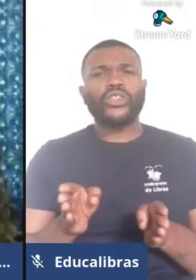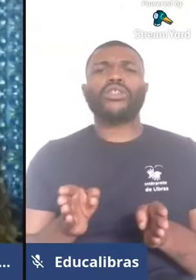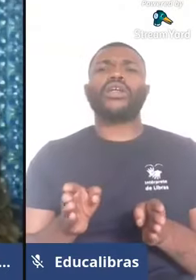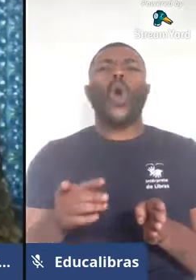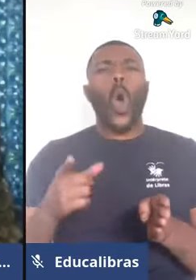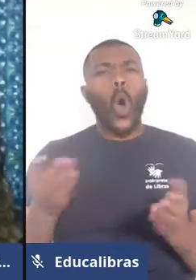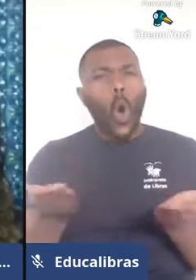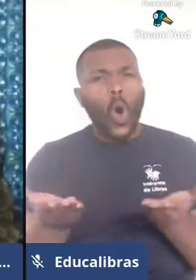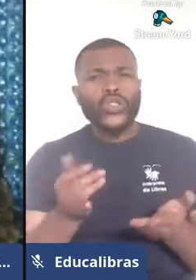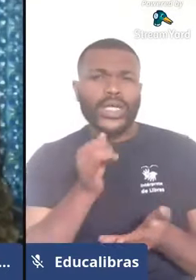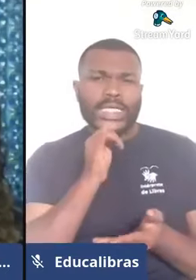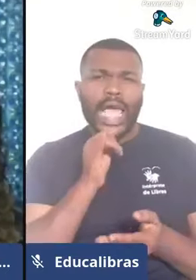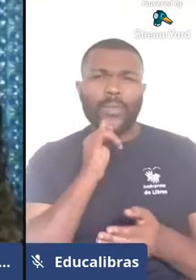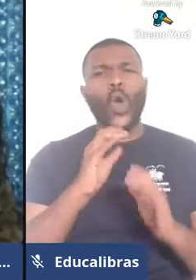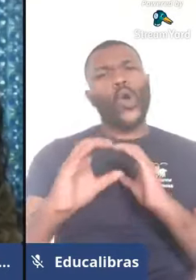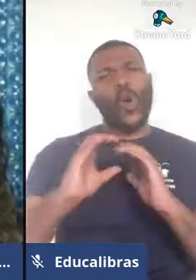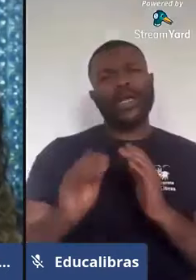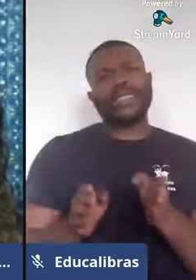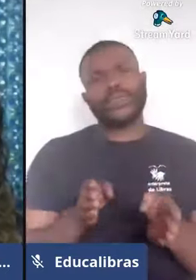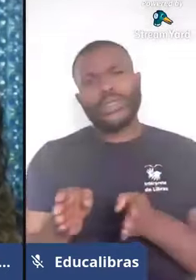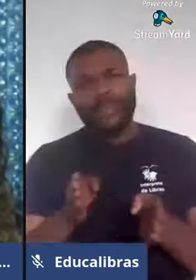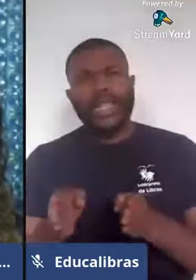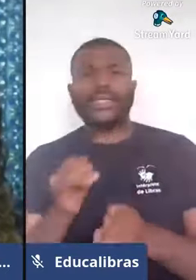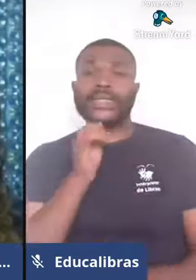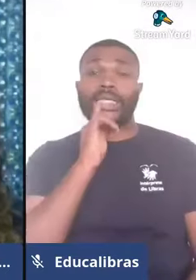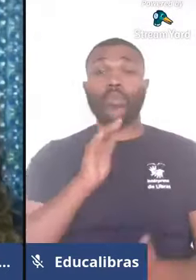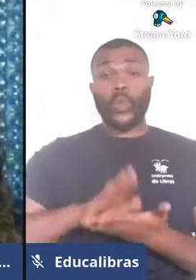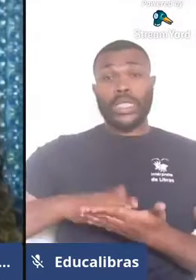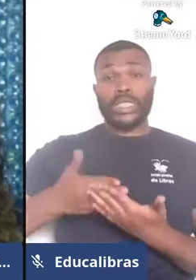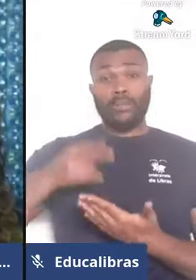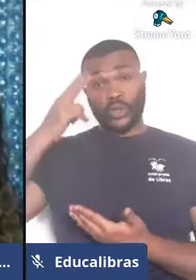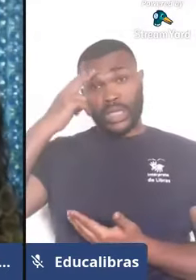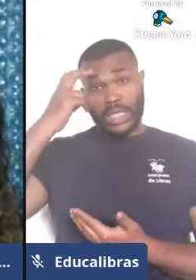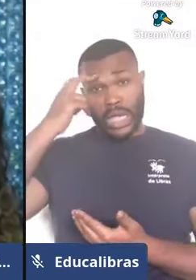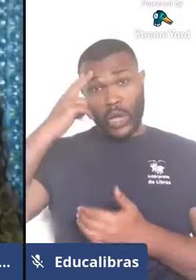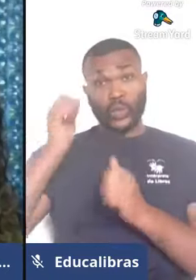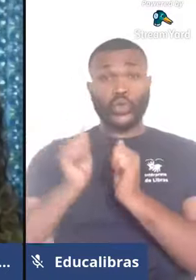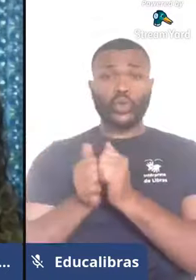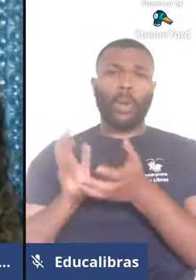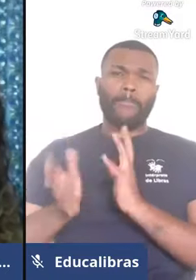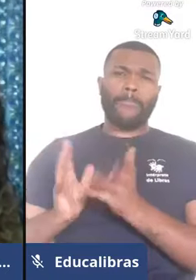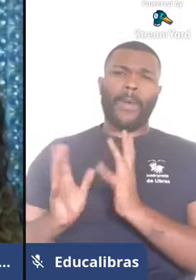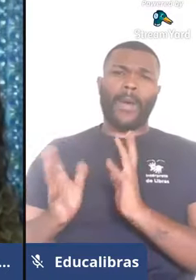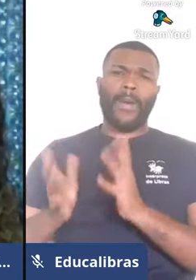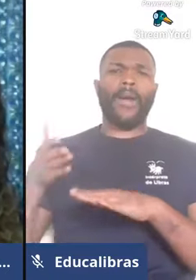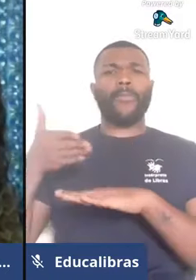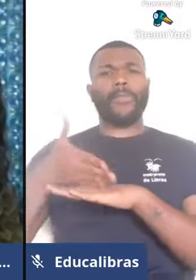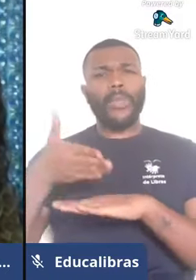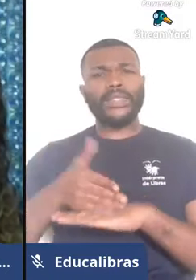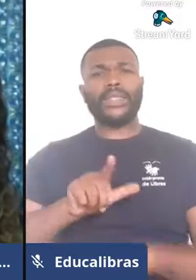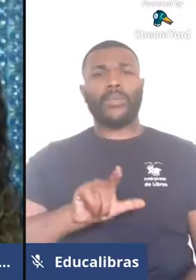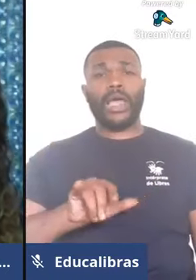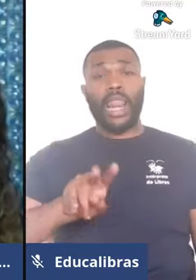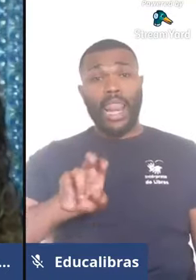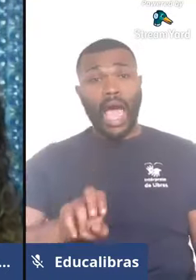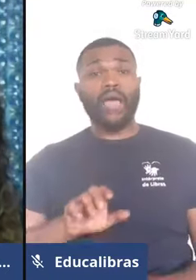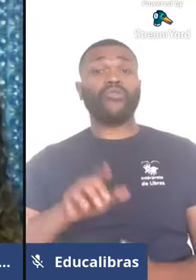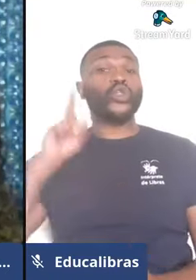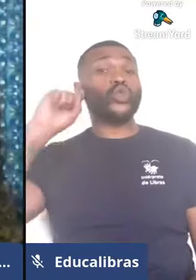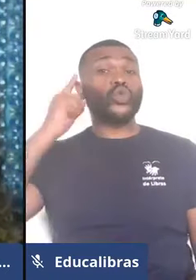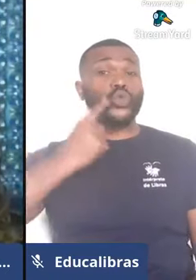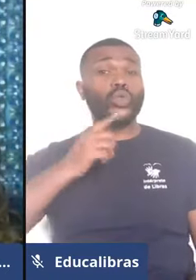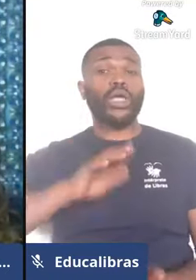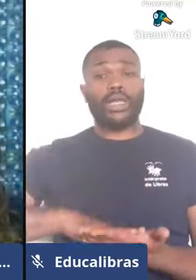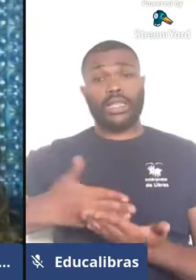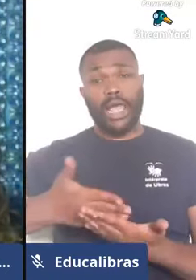fala da comunicação, né? Então, tá o Adriano aqui, full time, nas lives, participando para dar acesso para as pessoas surdas. A gente